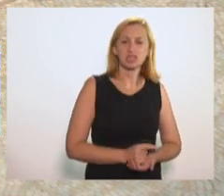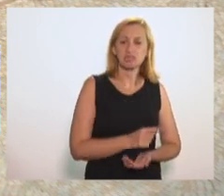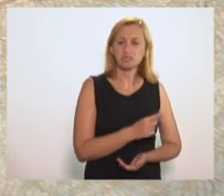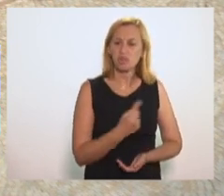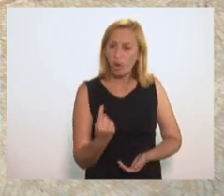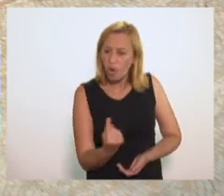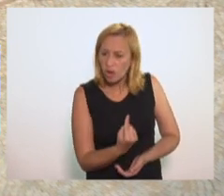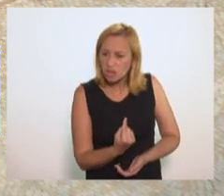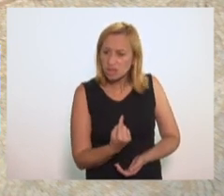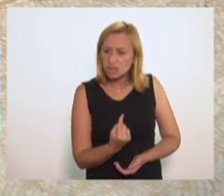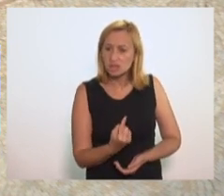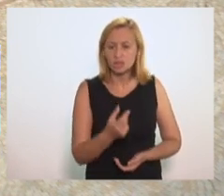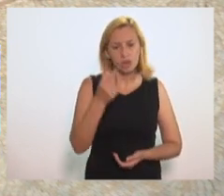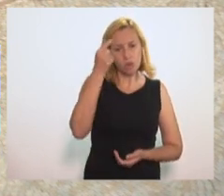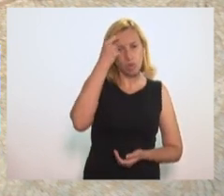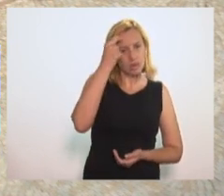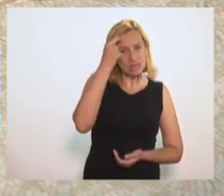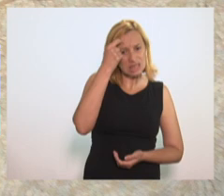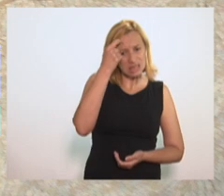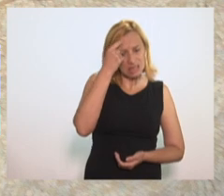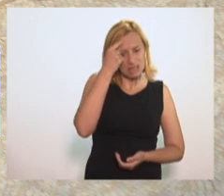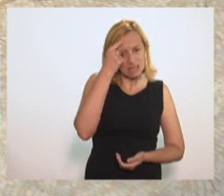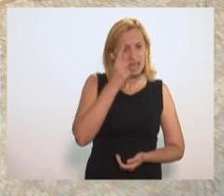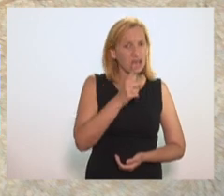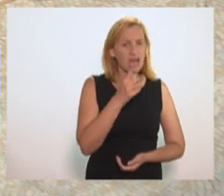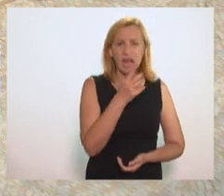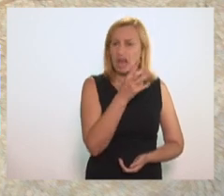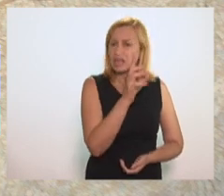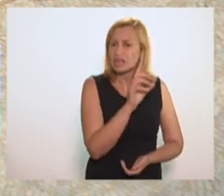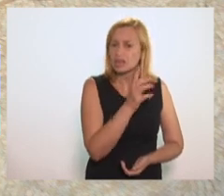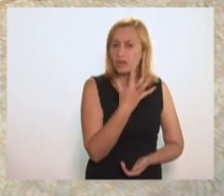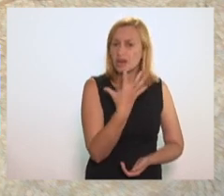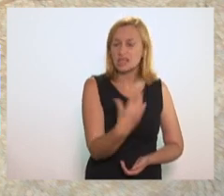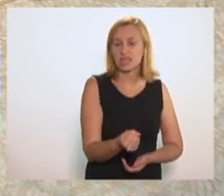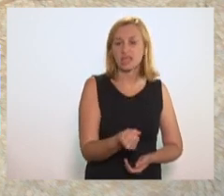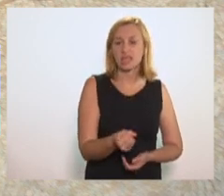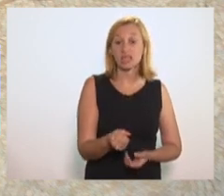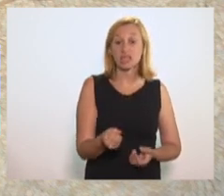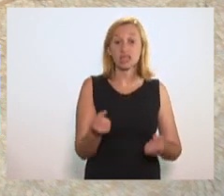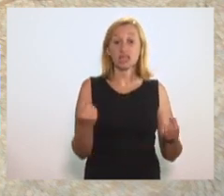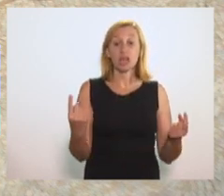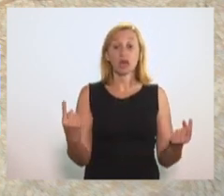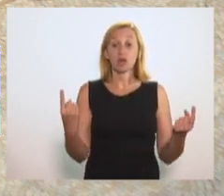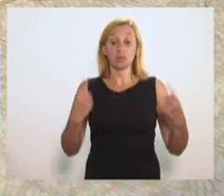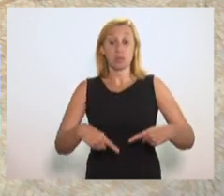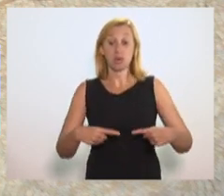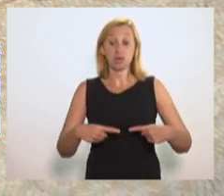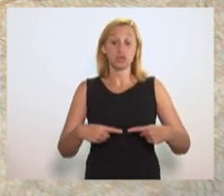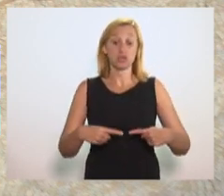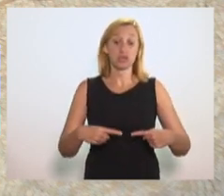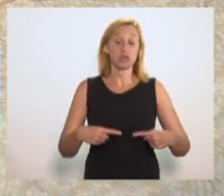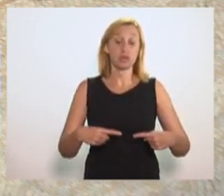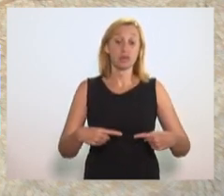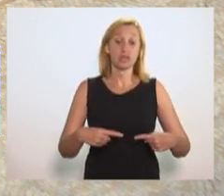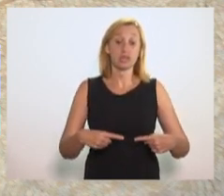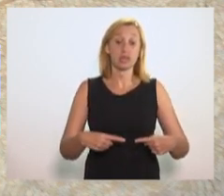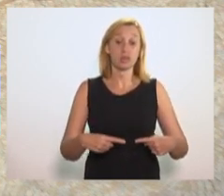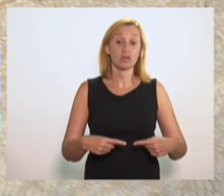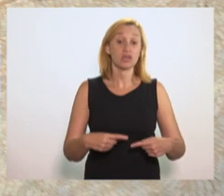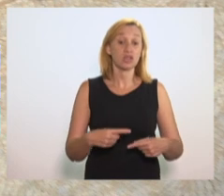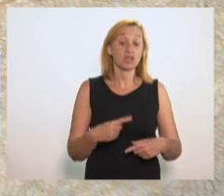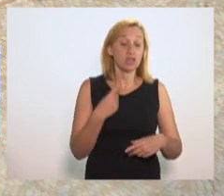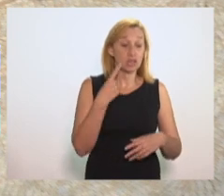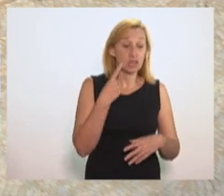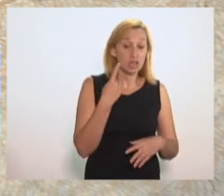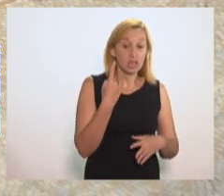em sã consciência toparia correr o risco fazer uma aposta uma espécie de roleta russa colocando pacientes